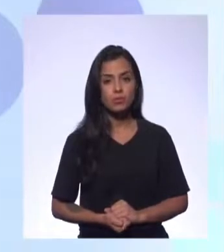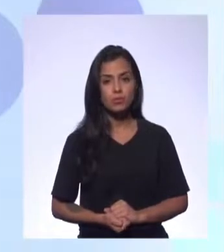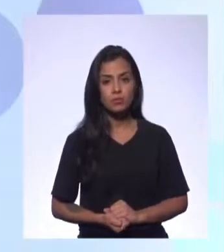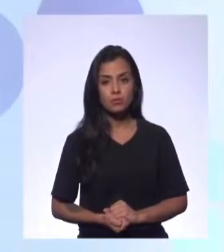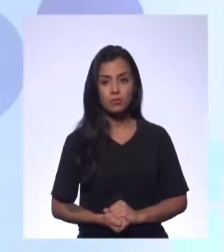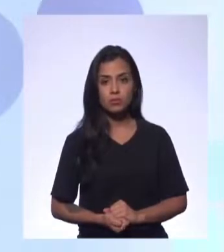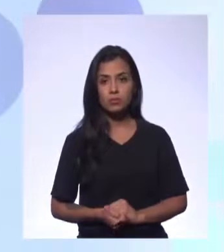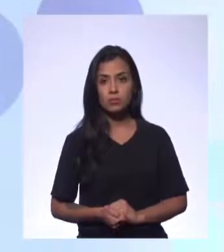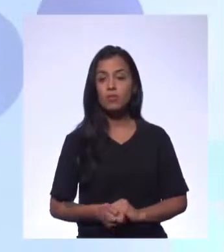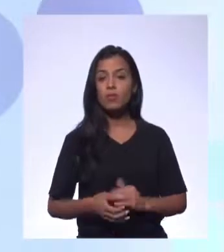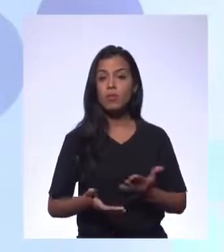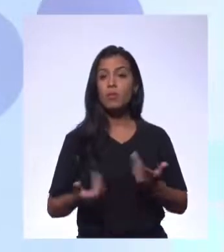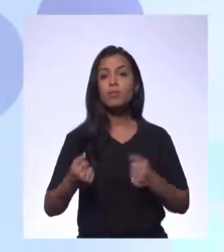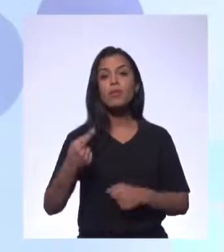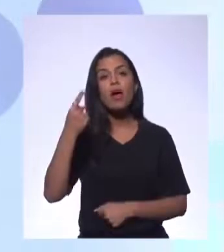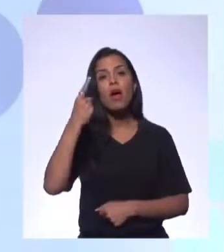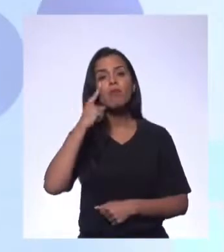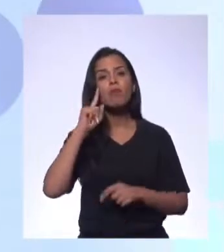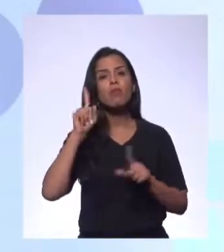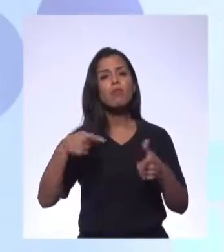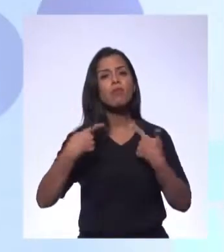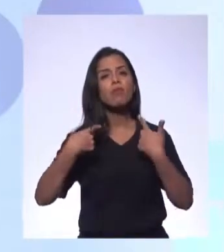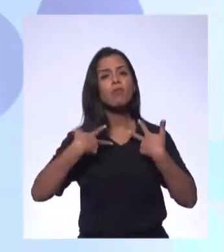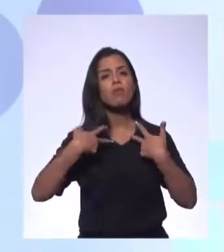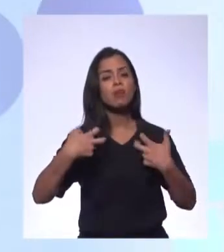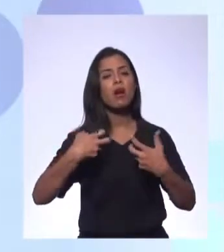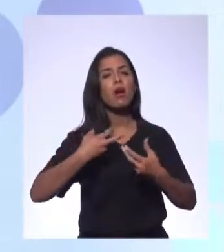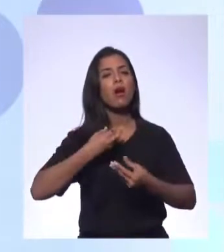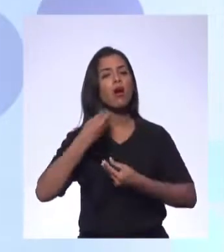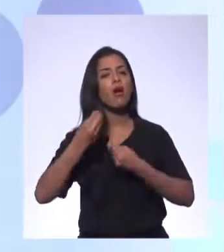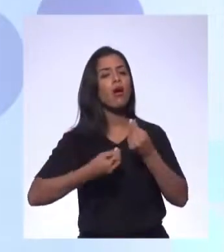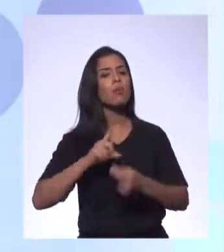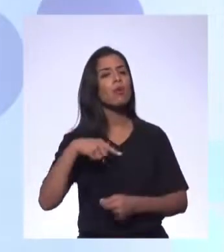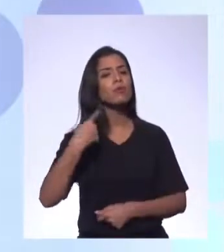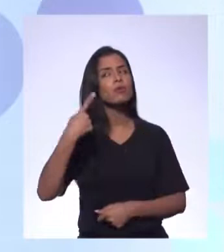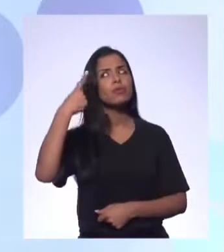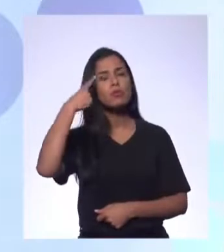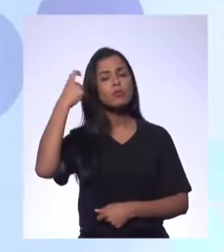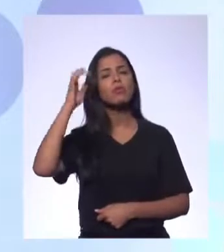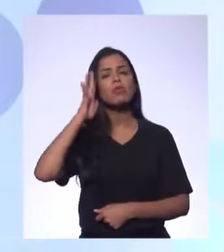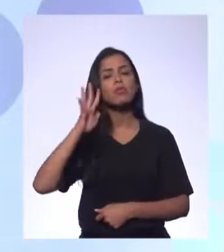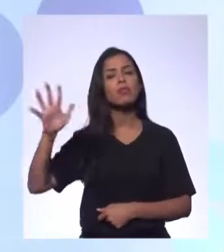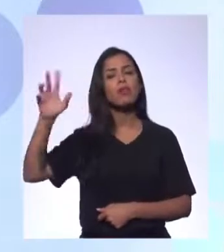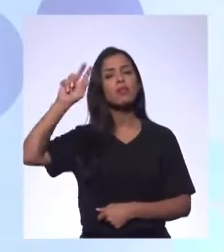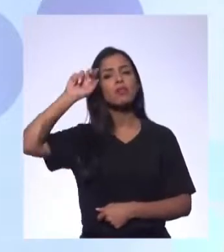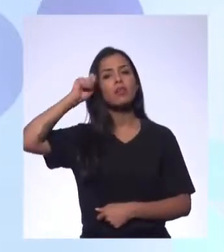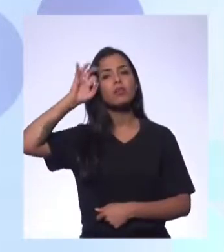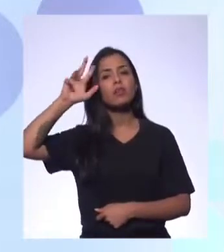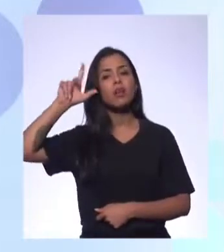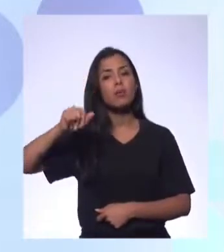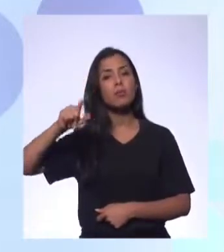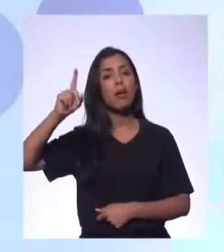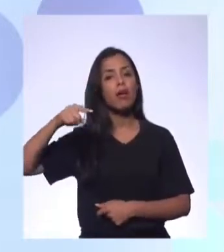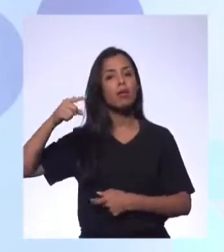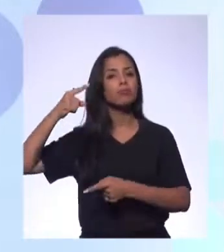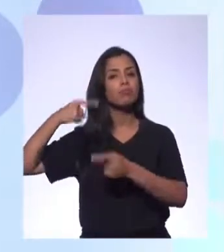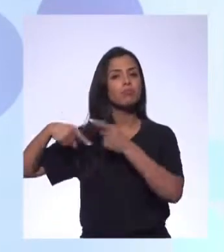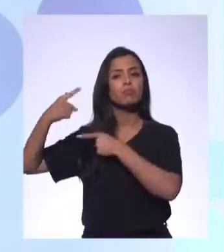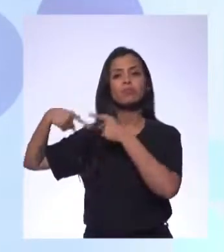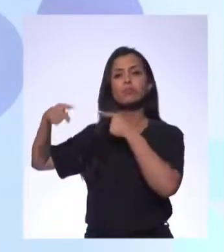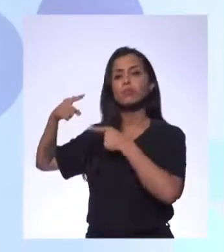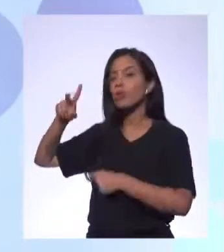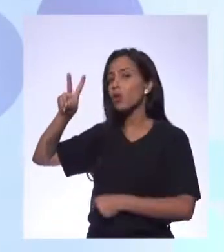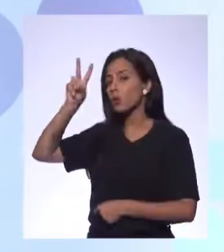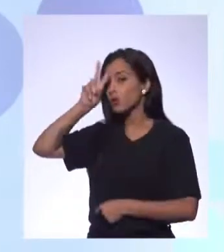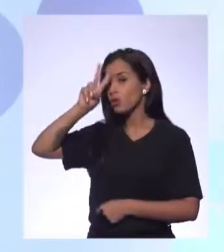tem que problematizar a nossa visão, de onde vem a nossa visão sobre o continente africano, né? E são heranças históricas. Sobre aquela